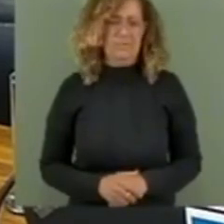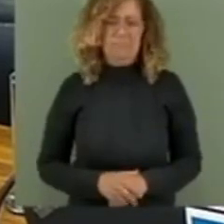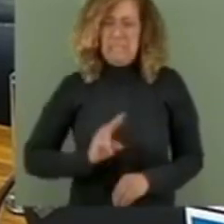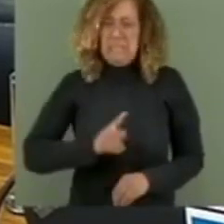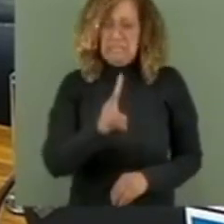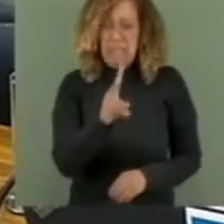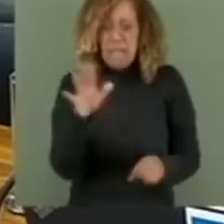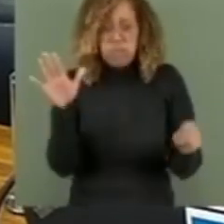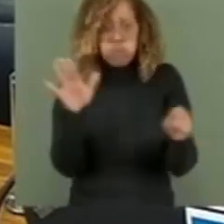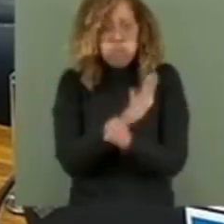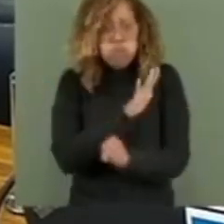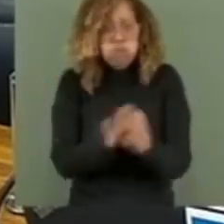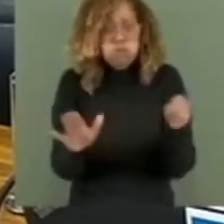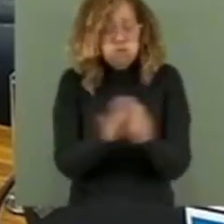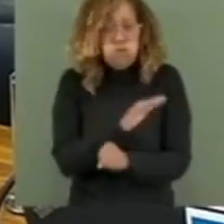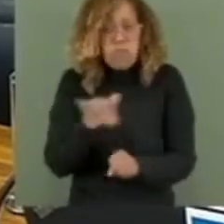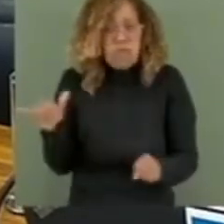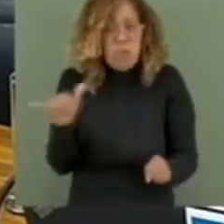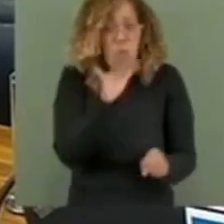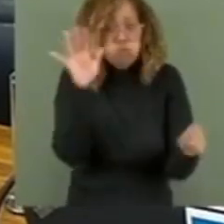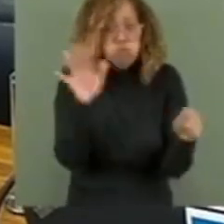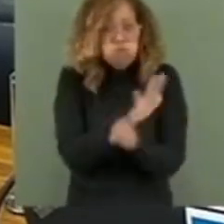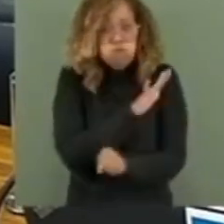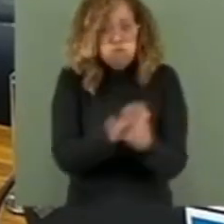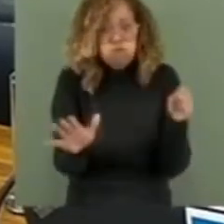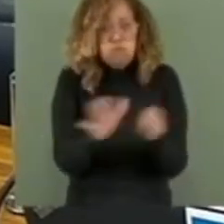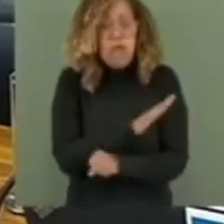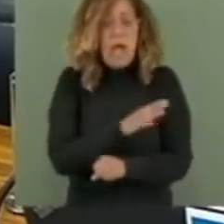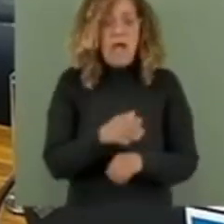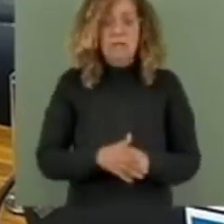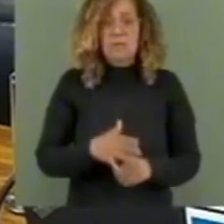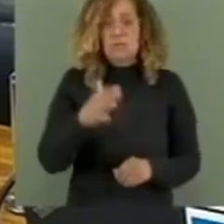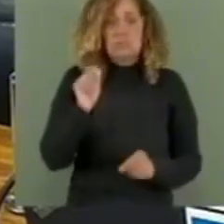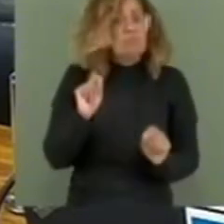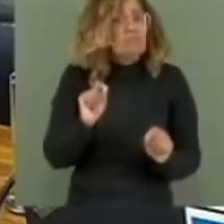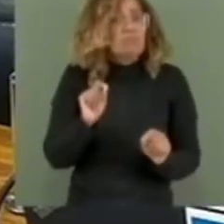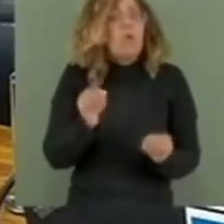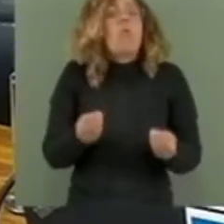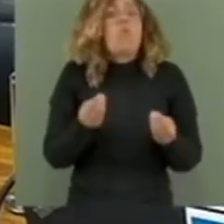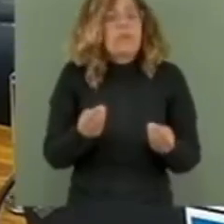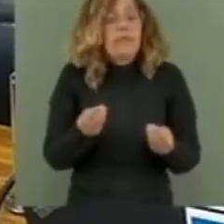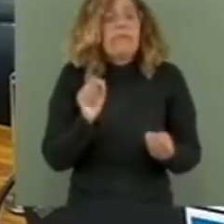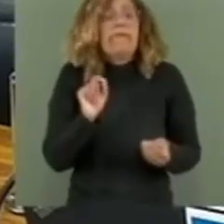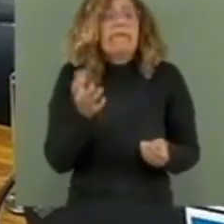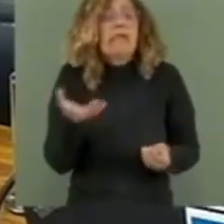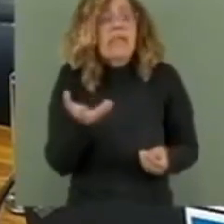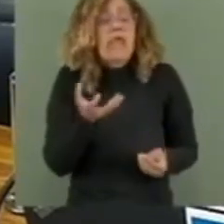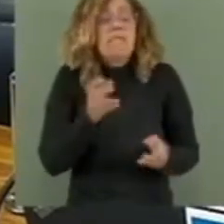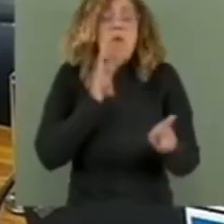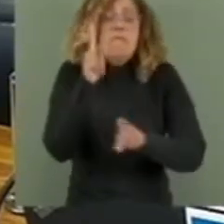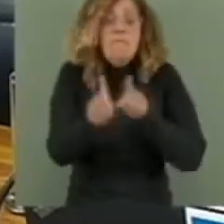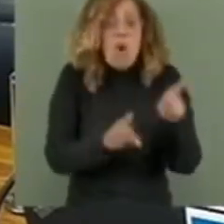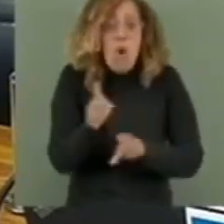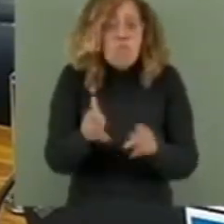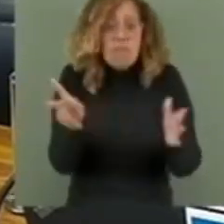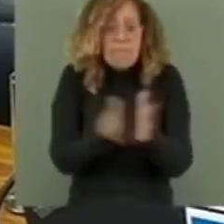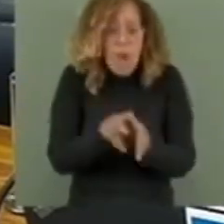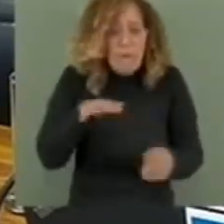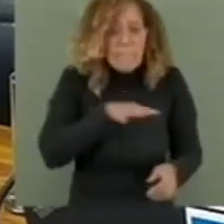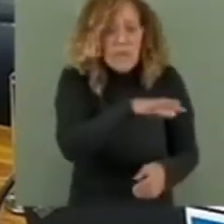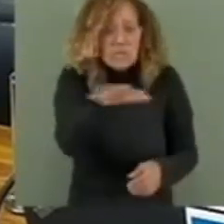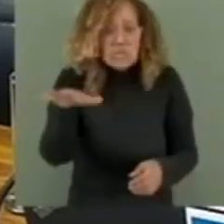lotado vou isso que a gente não entende o que é que nós queremos nós só queremos que o povo da nossa região